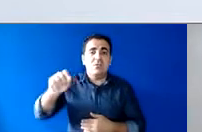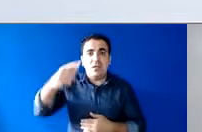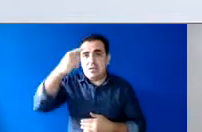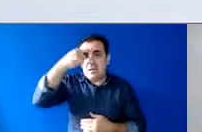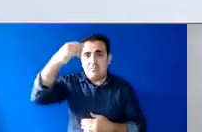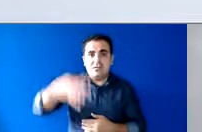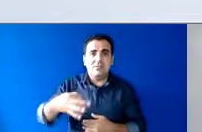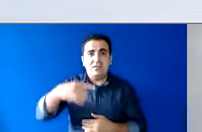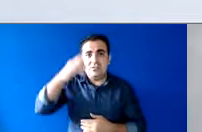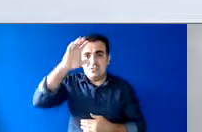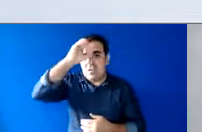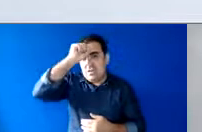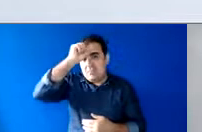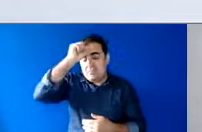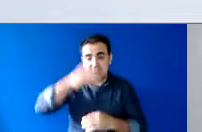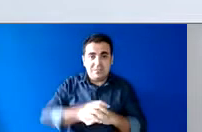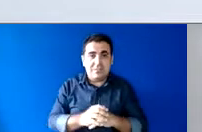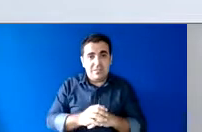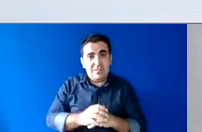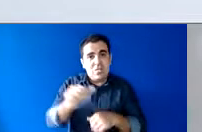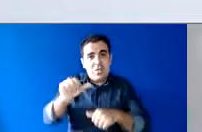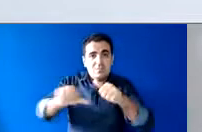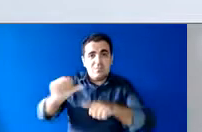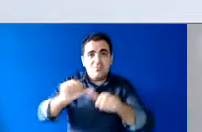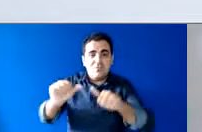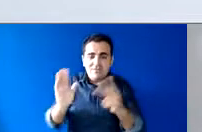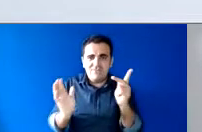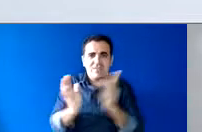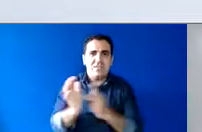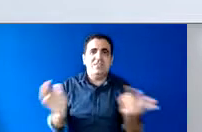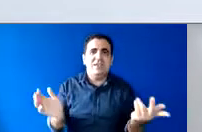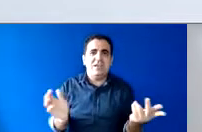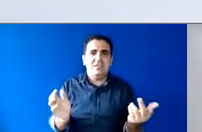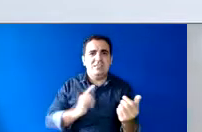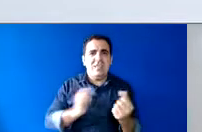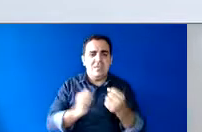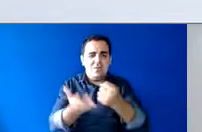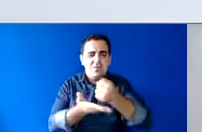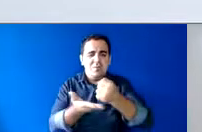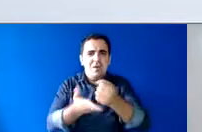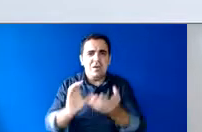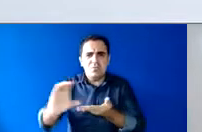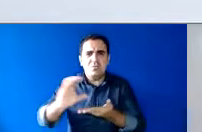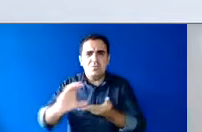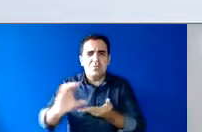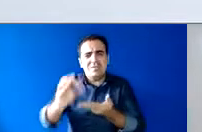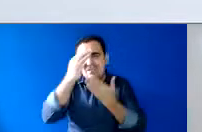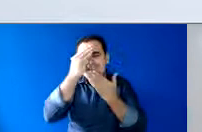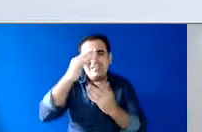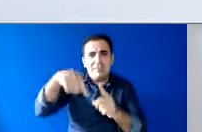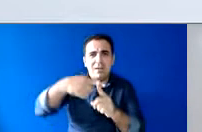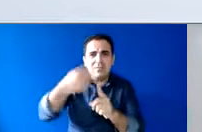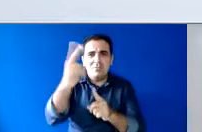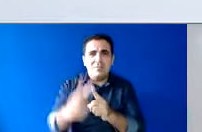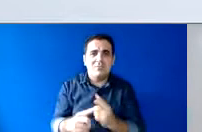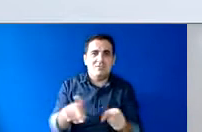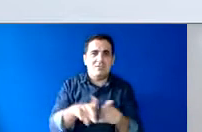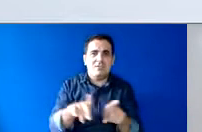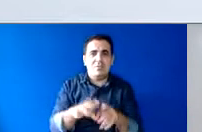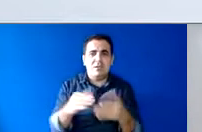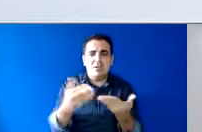capacidade de aprender, a nossa capacidade de transformar a realidade, mesmo com baixos investimentos, tá bom? Queria agradecer mais uma vez aqui